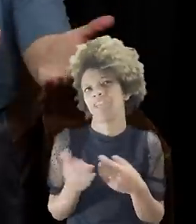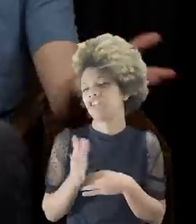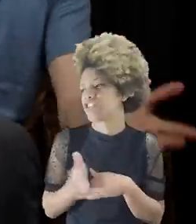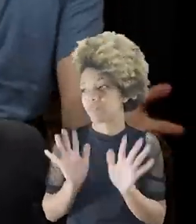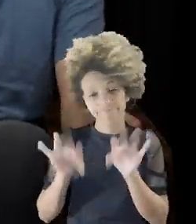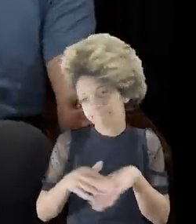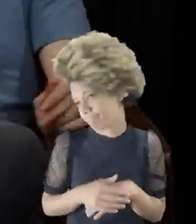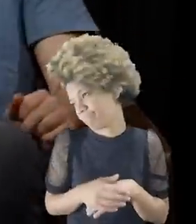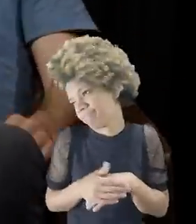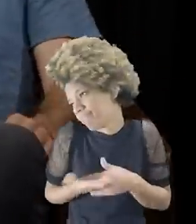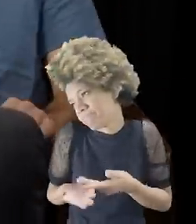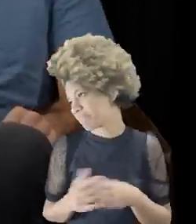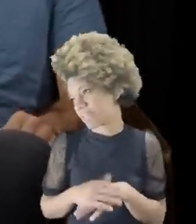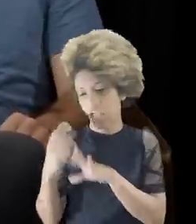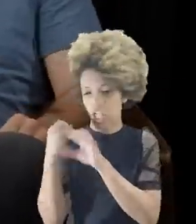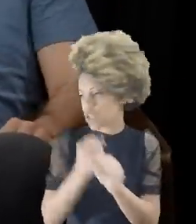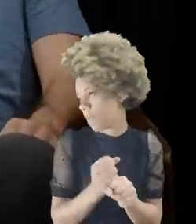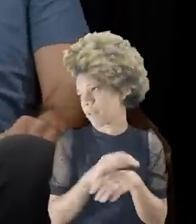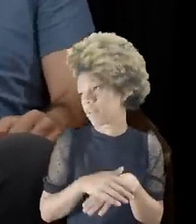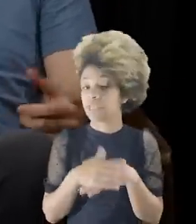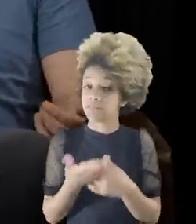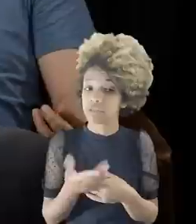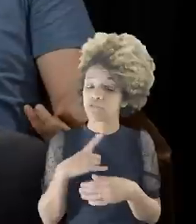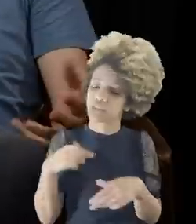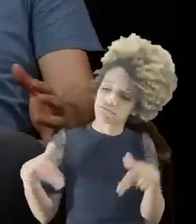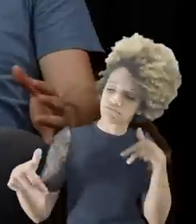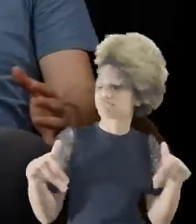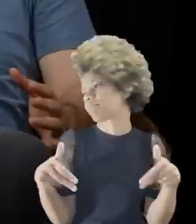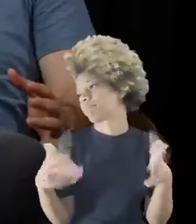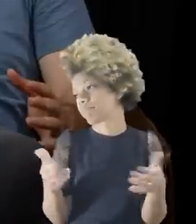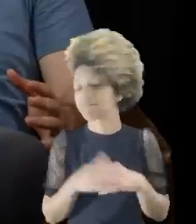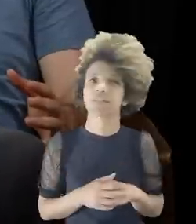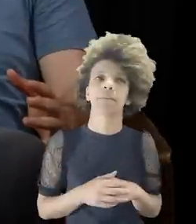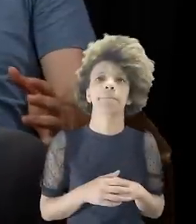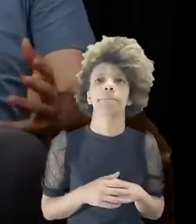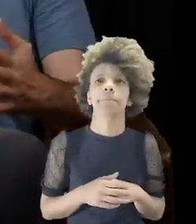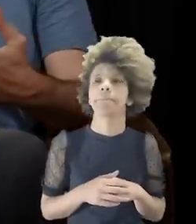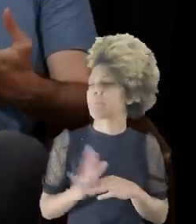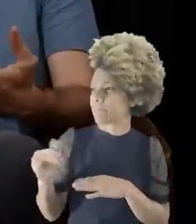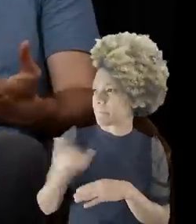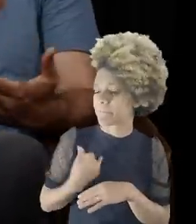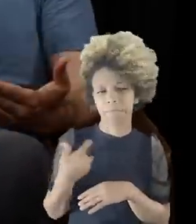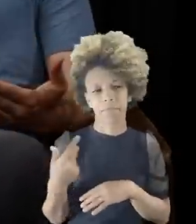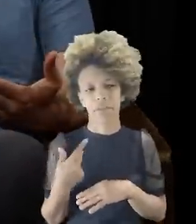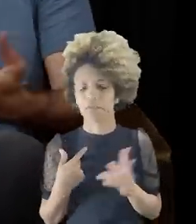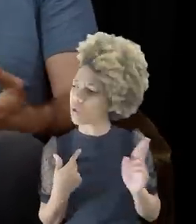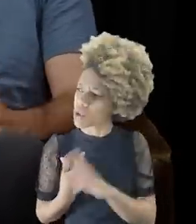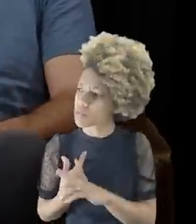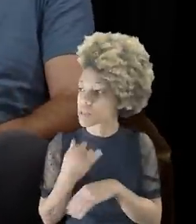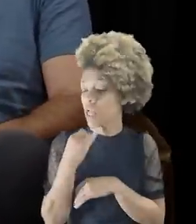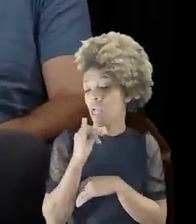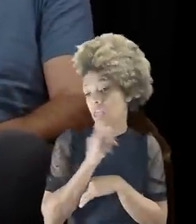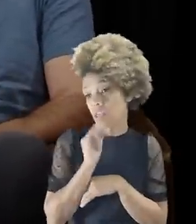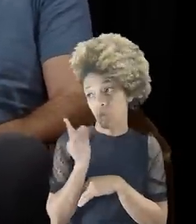também já tava definido né ele já tava ganhando um monte E aí tava no lance livre tá do meu lado e ele me fala alguma coisa e eu